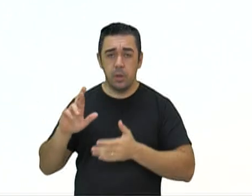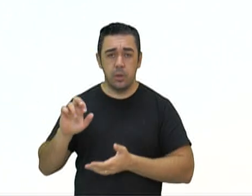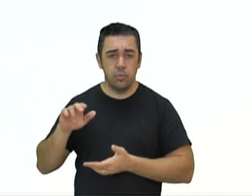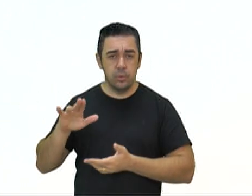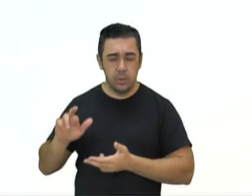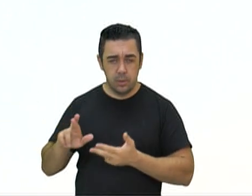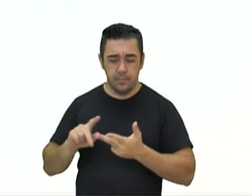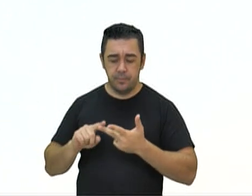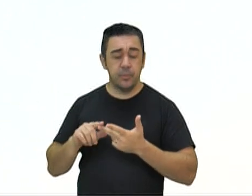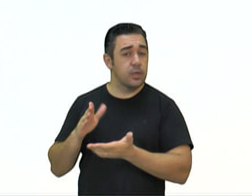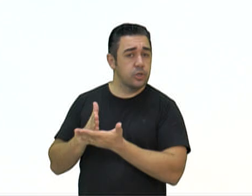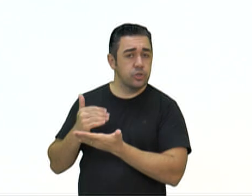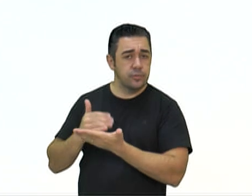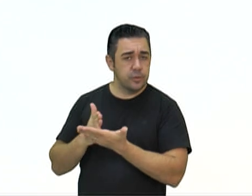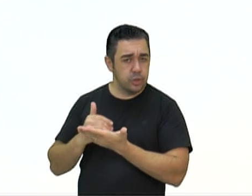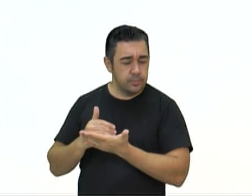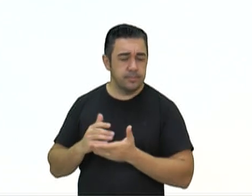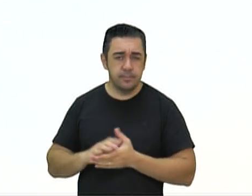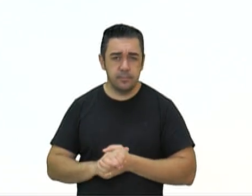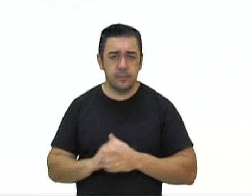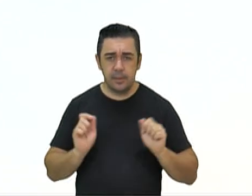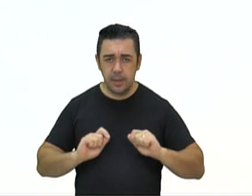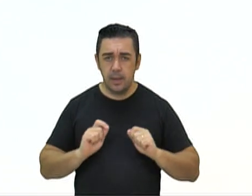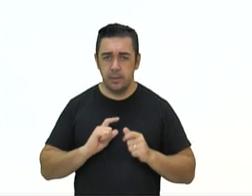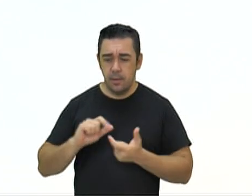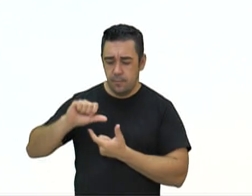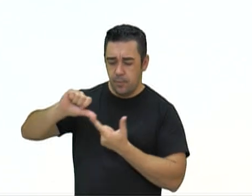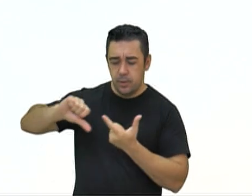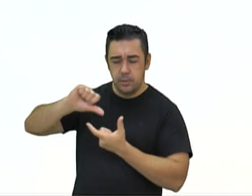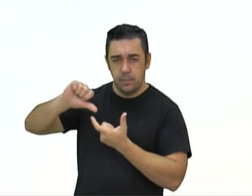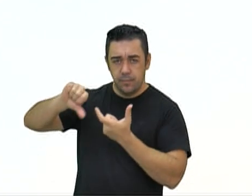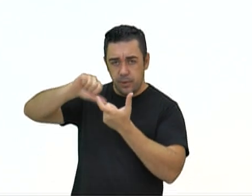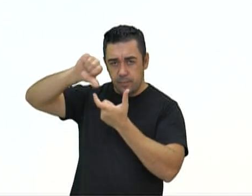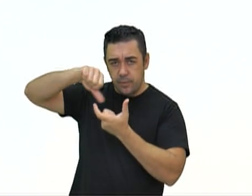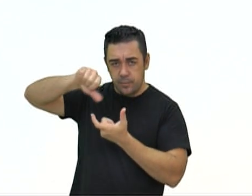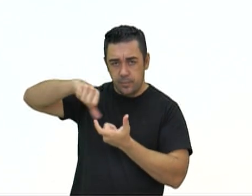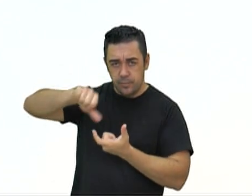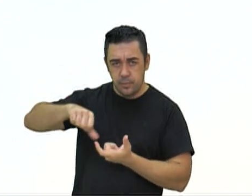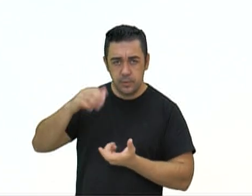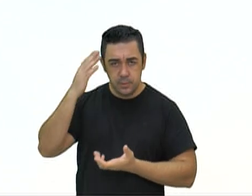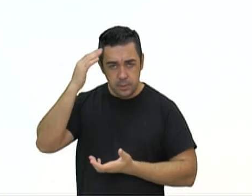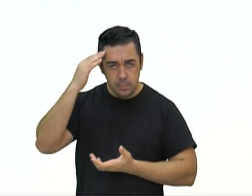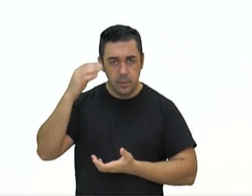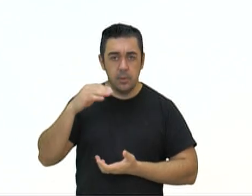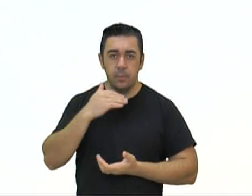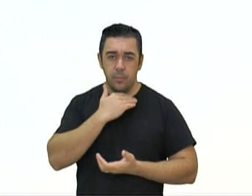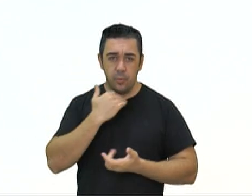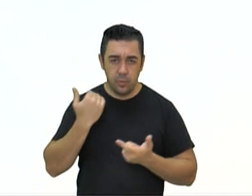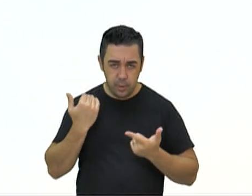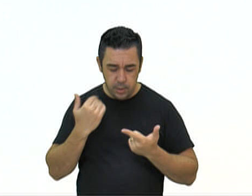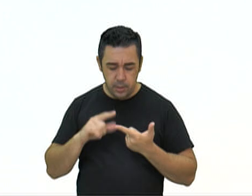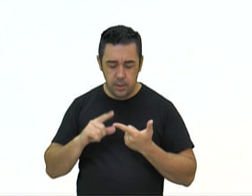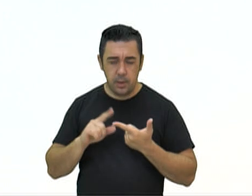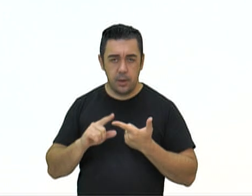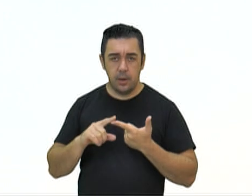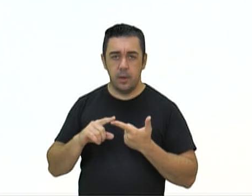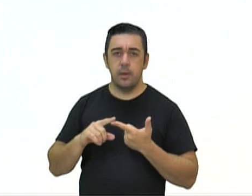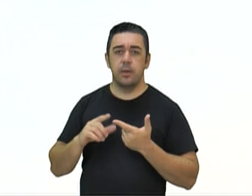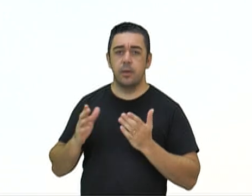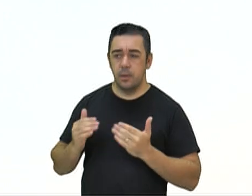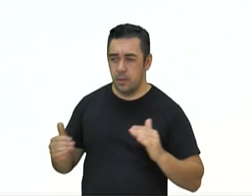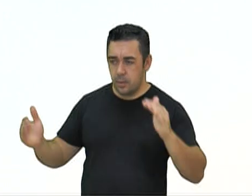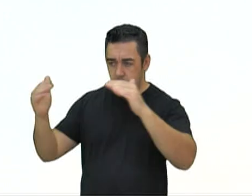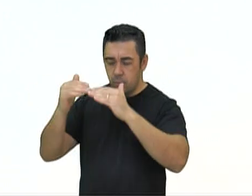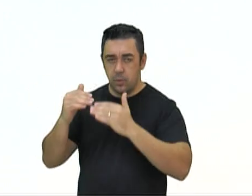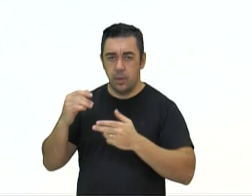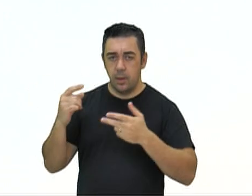divido, tu divides, ele divide. Né? Então, morrer termina em ir, a gente sabe que pertence à segunda conjugação. Reunir e dividir termina em